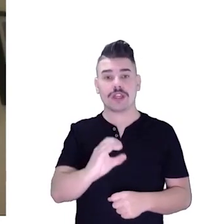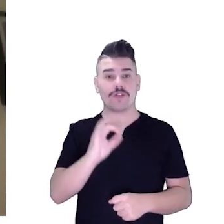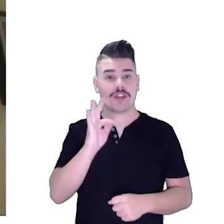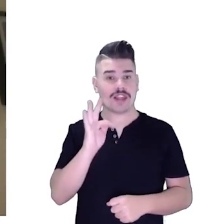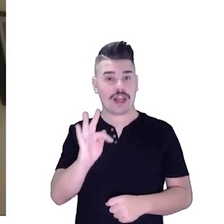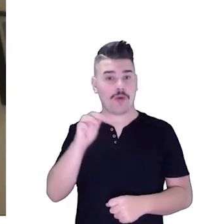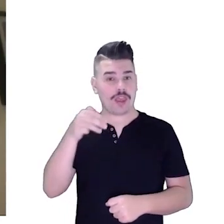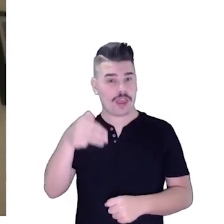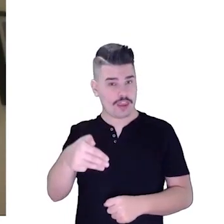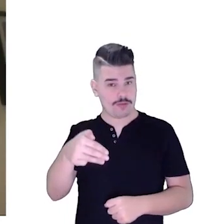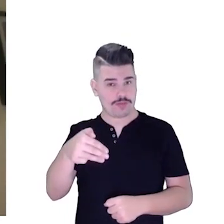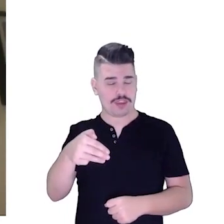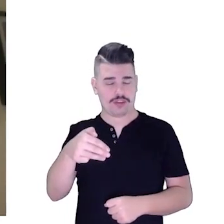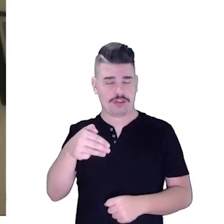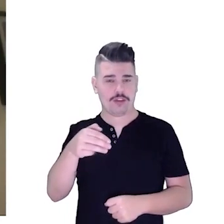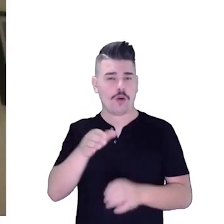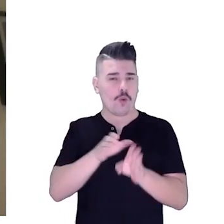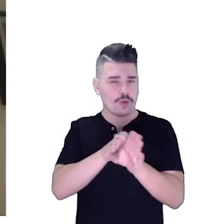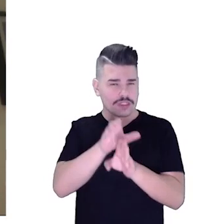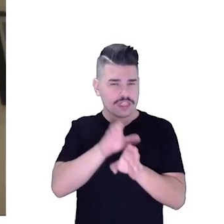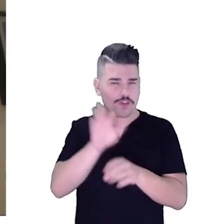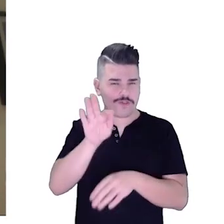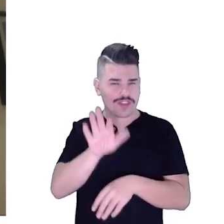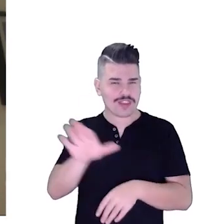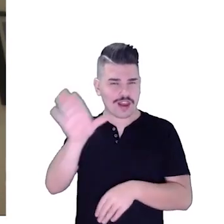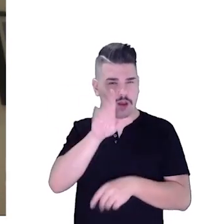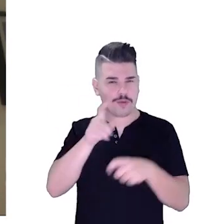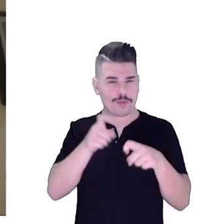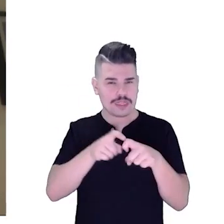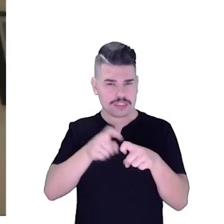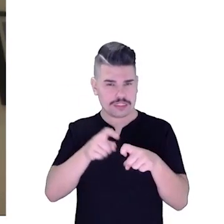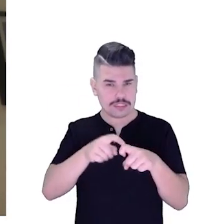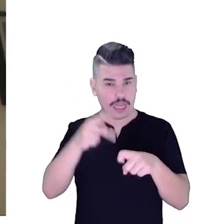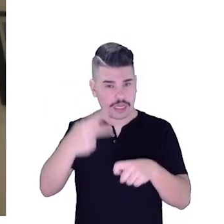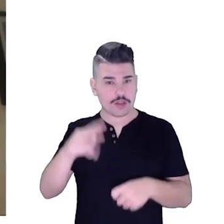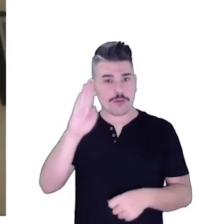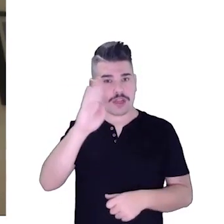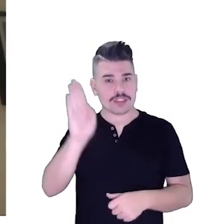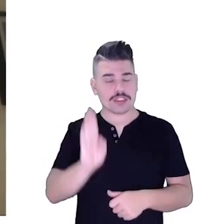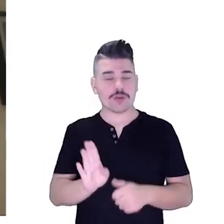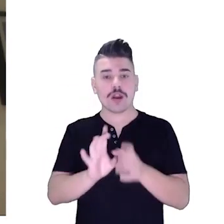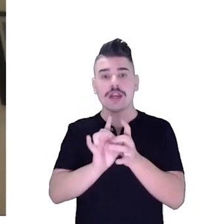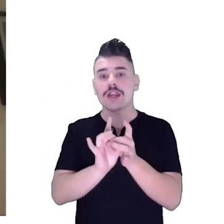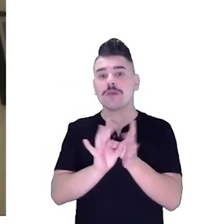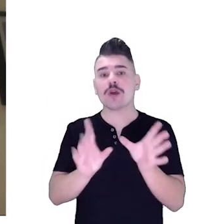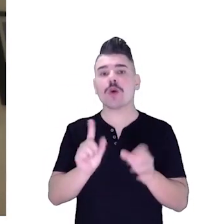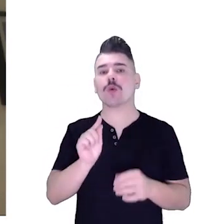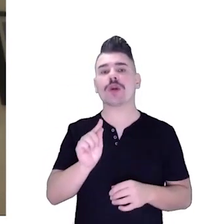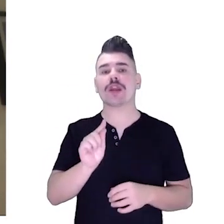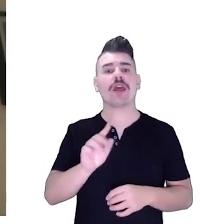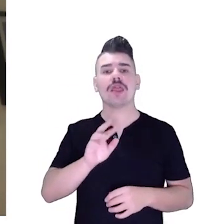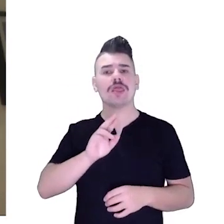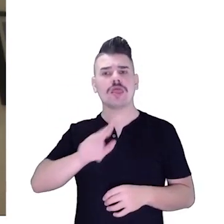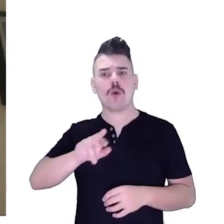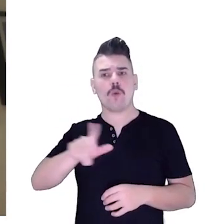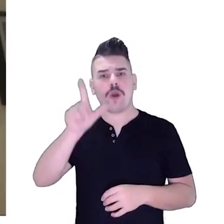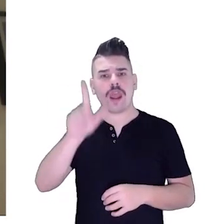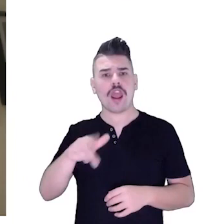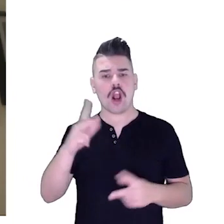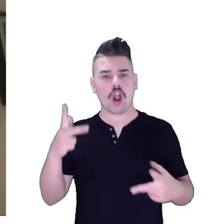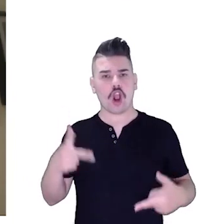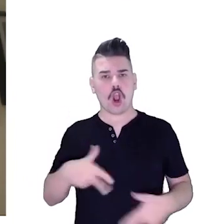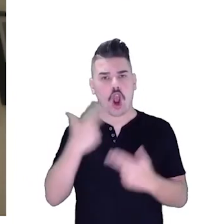1999, fazia apenas 2 anos que o Conselho Federal de Medicina aqui no Brasil tinha